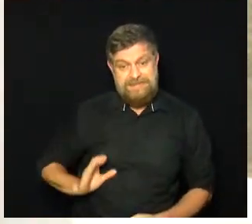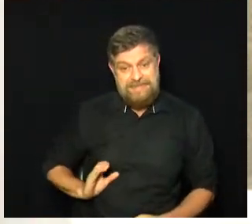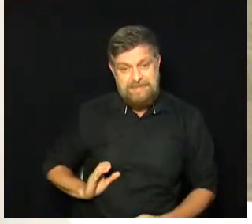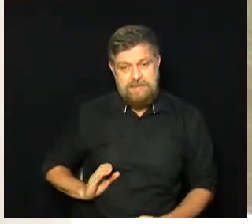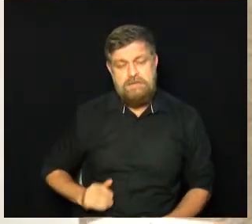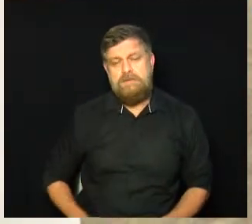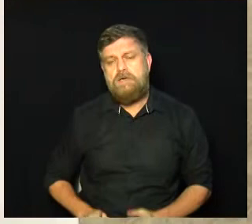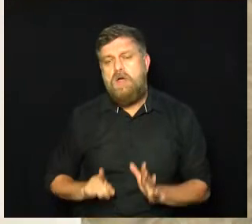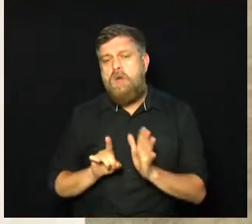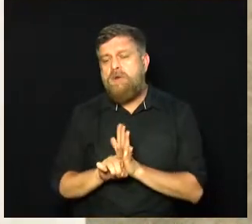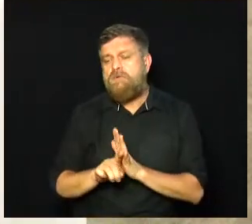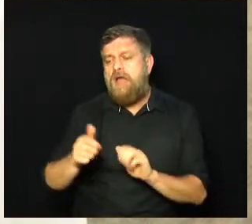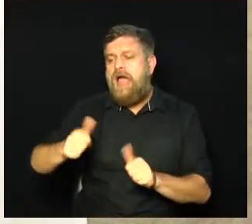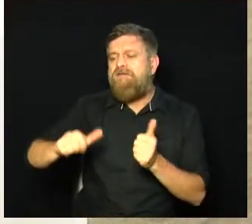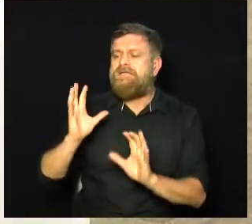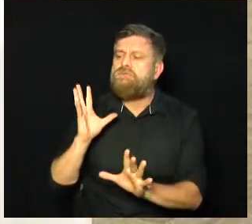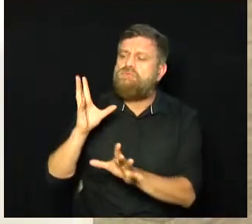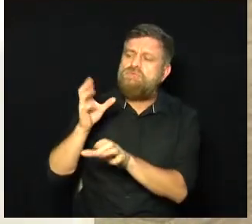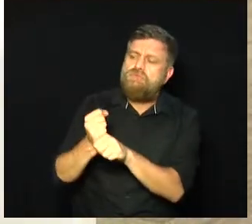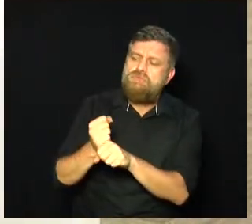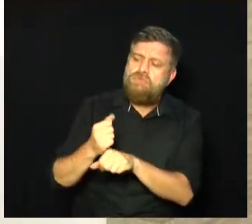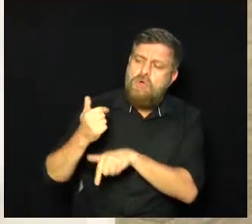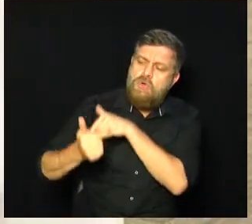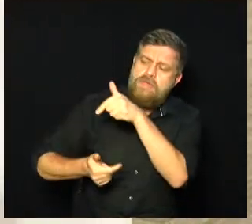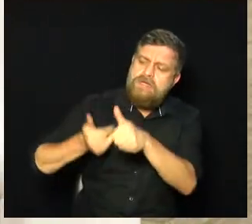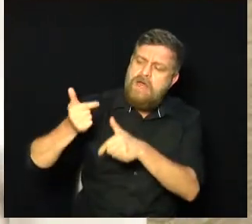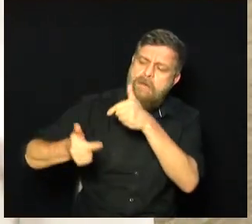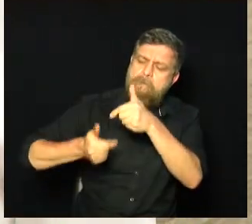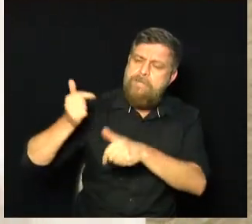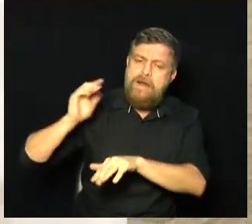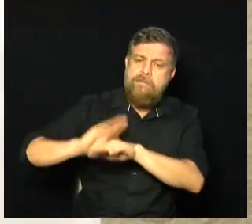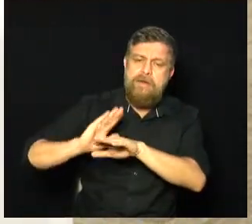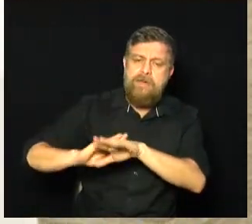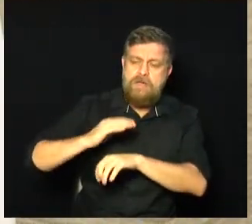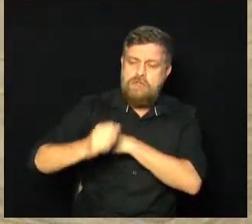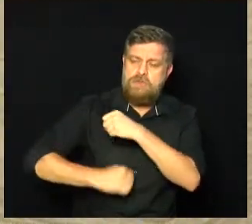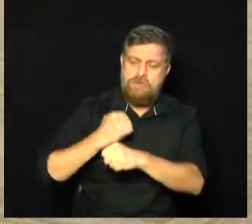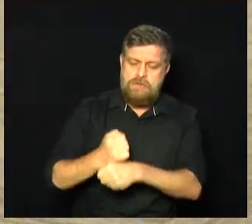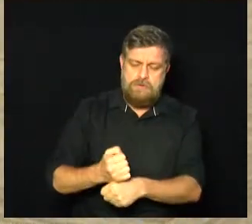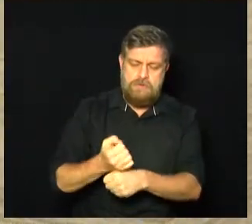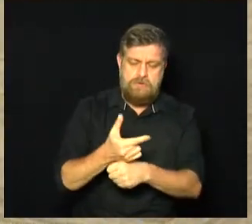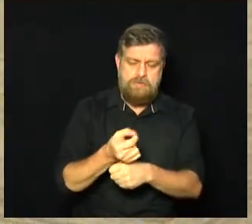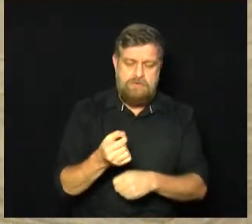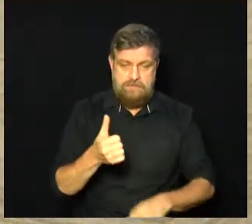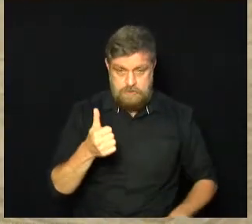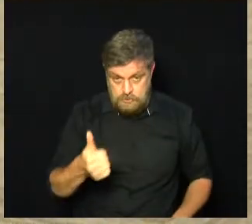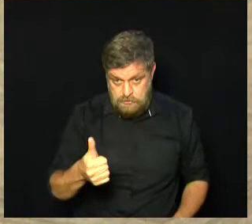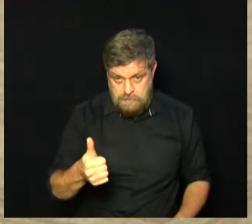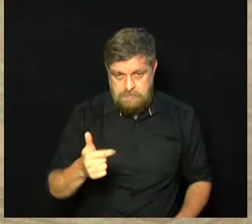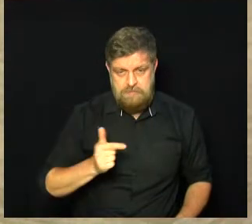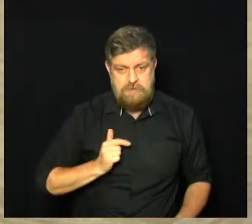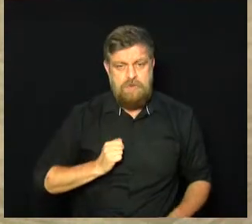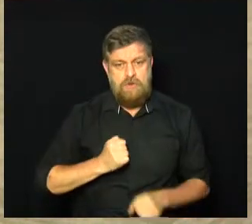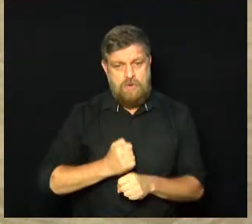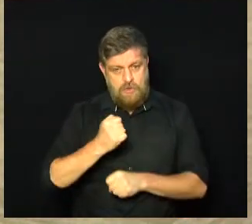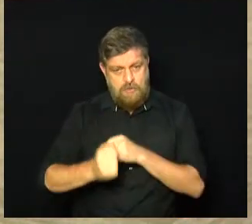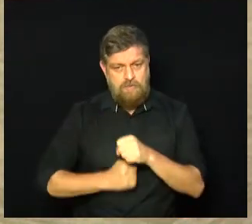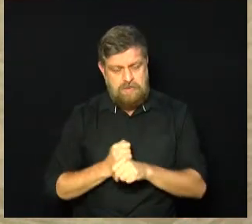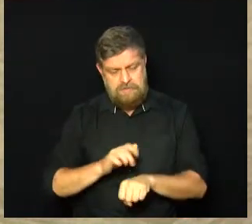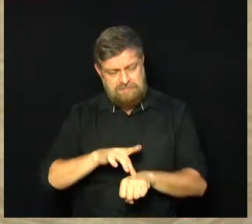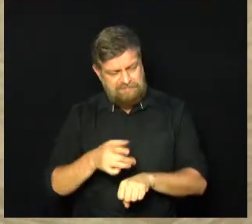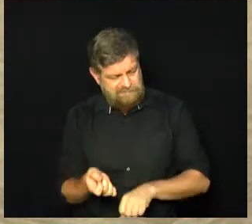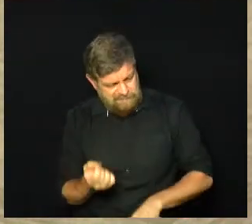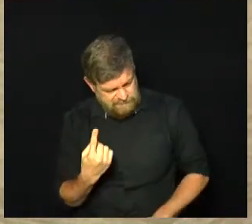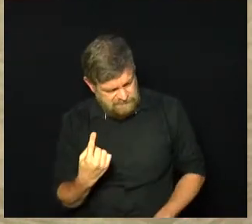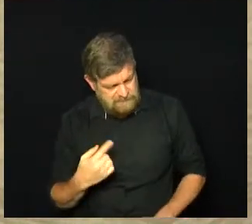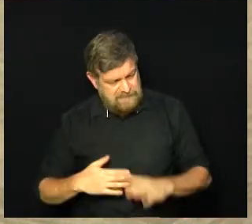que balanço a senhora faz, então, dos trabalhos do ano de 2021? O ano 2021 ele foi um ano atípico, né, para essa